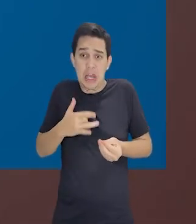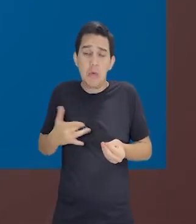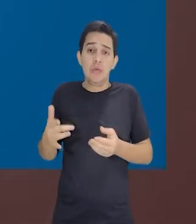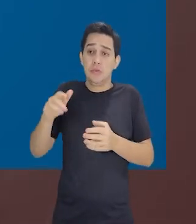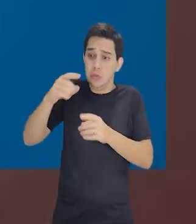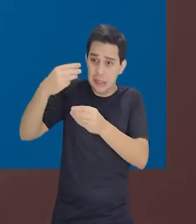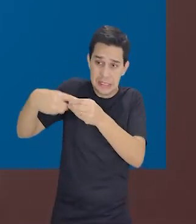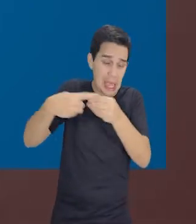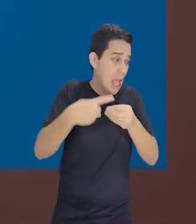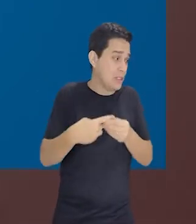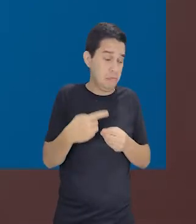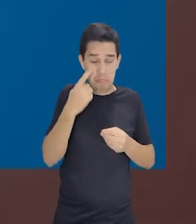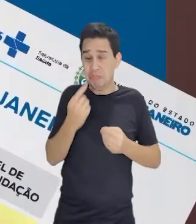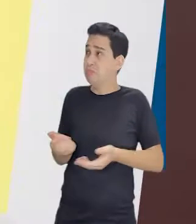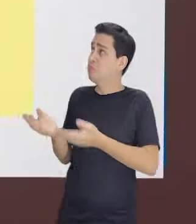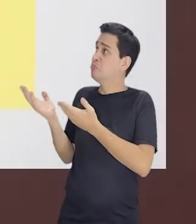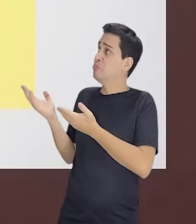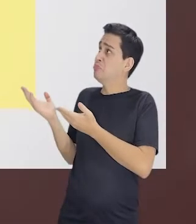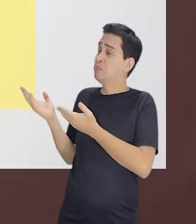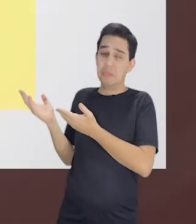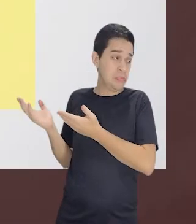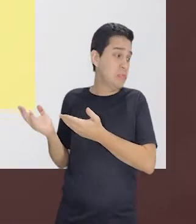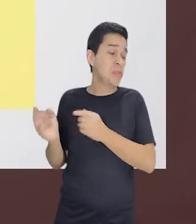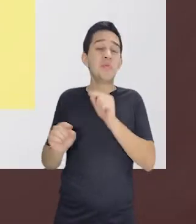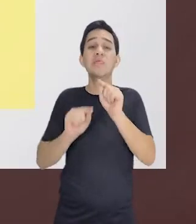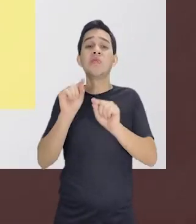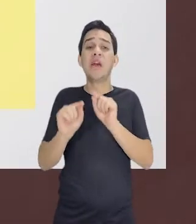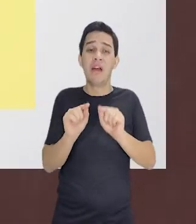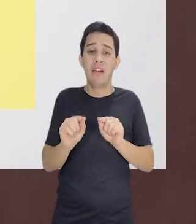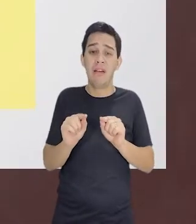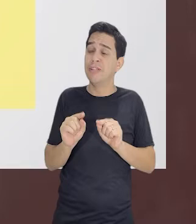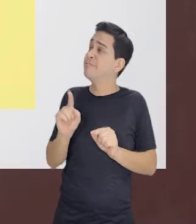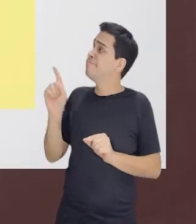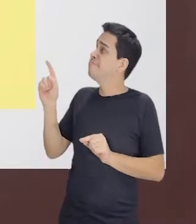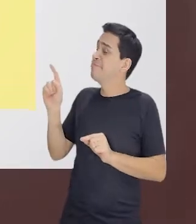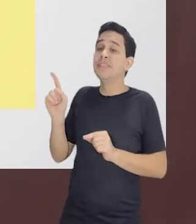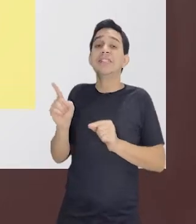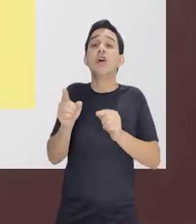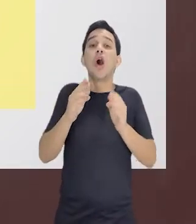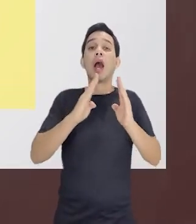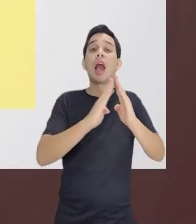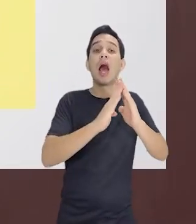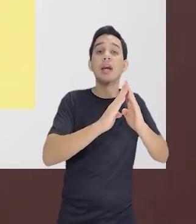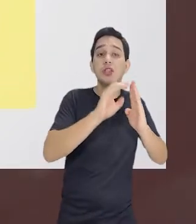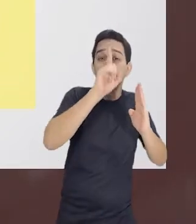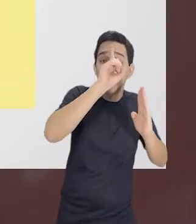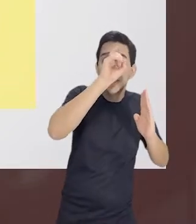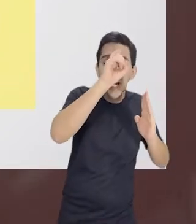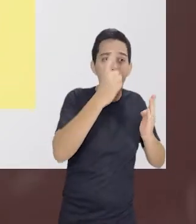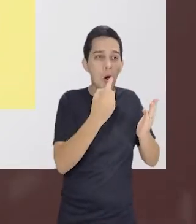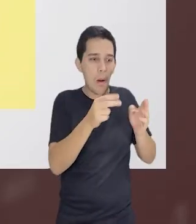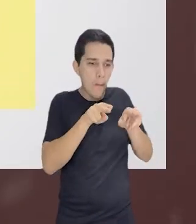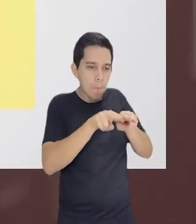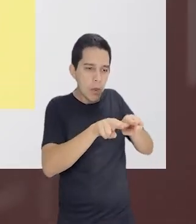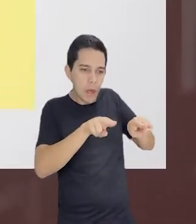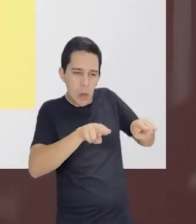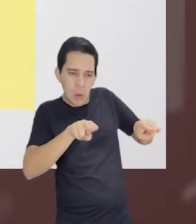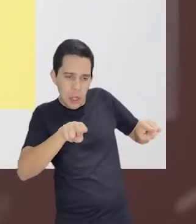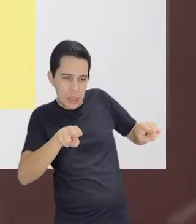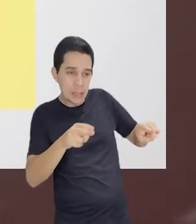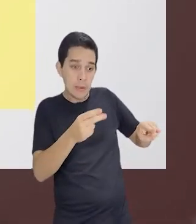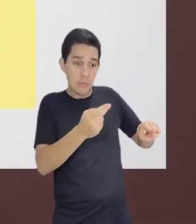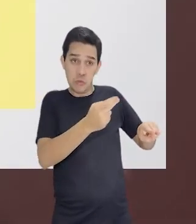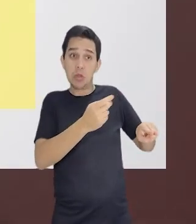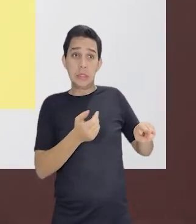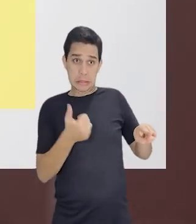né, demonstrando a quantidade de leitos disponíveis, a taxa de recrudescimento dos casos e demais